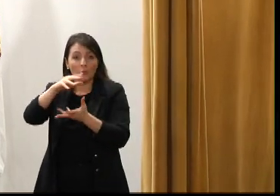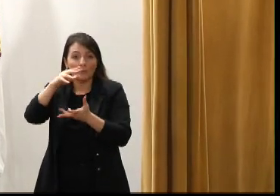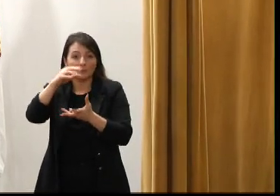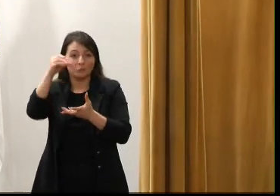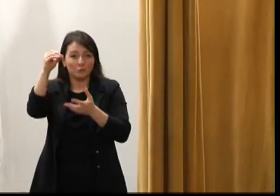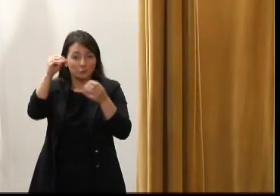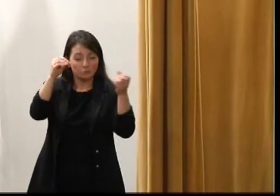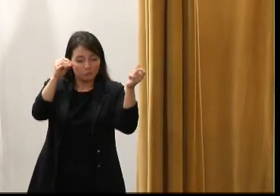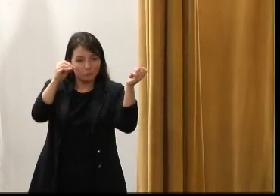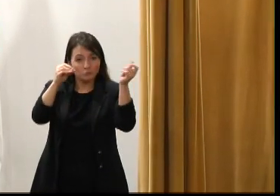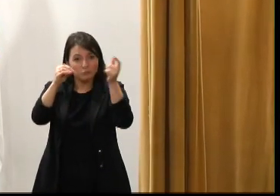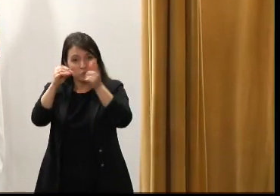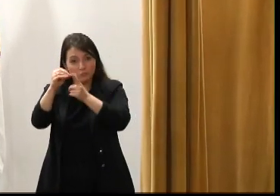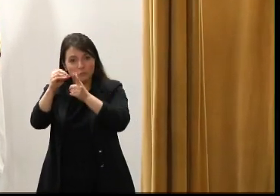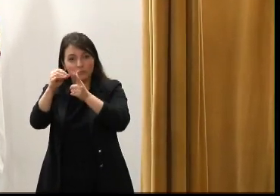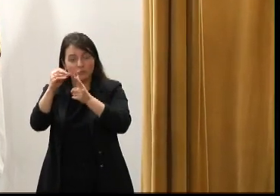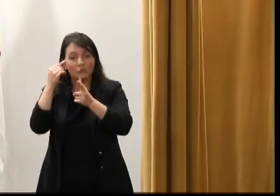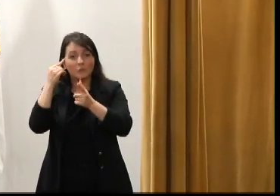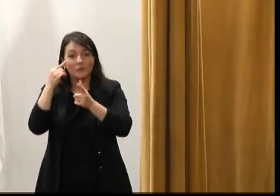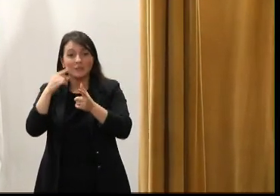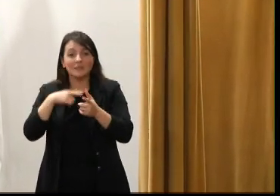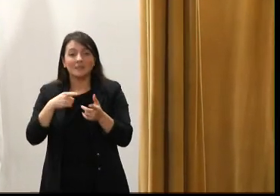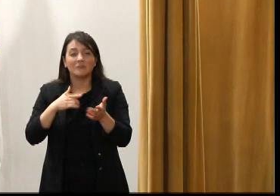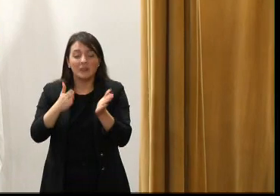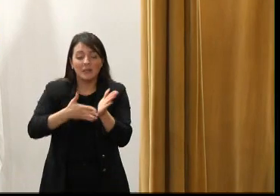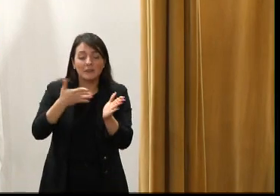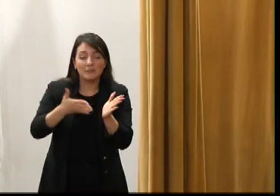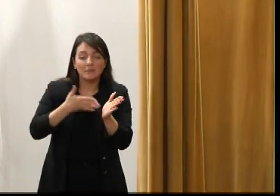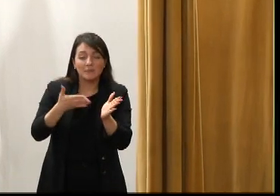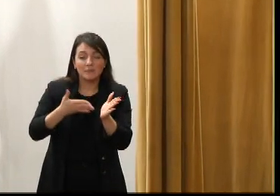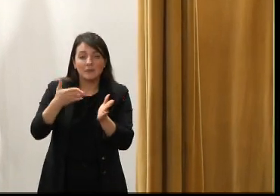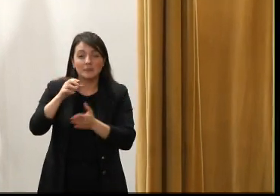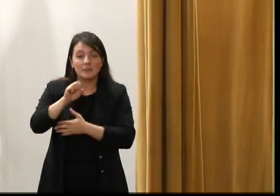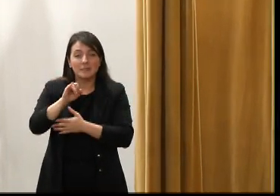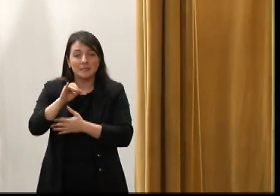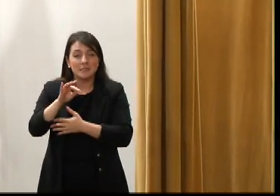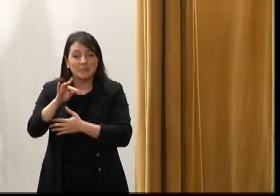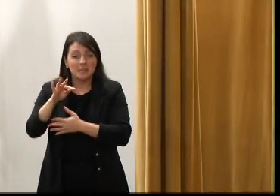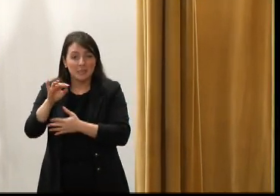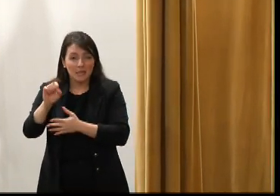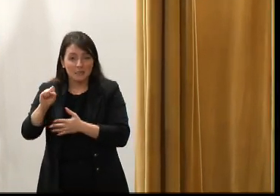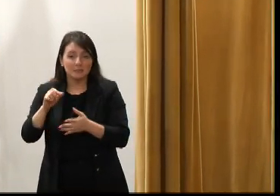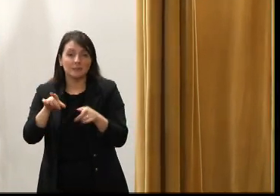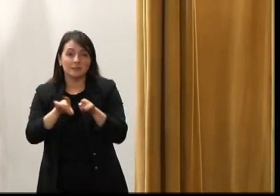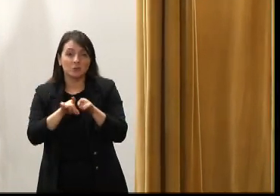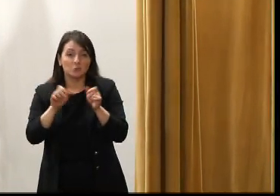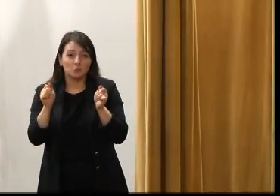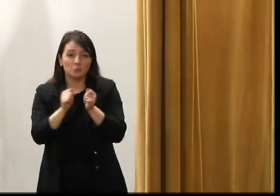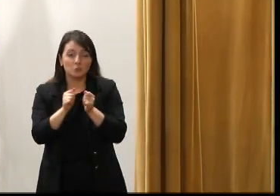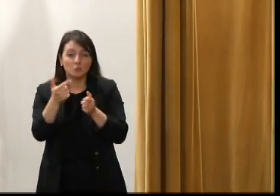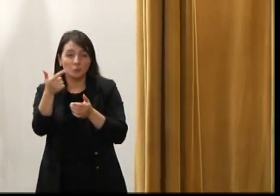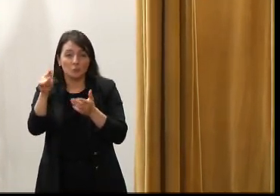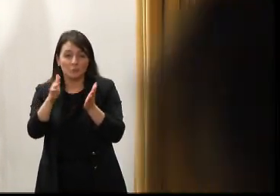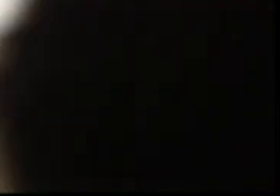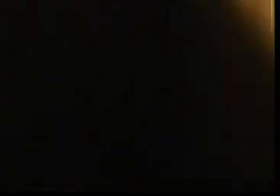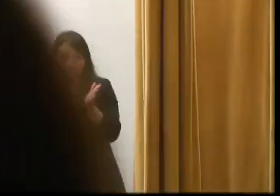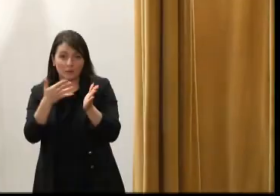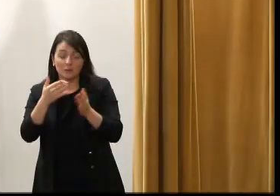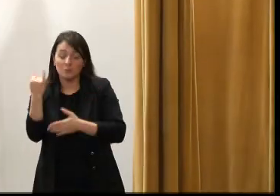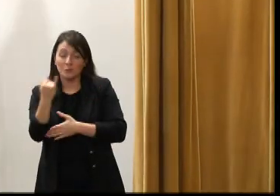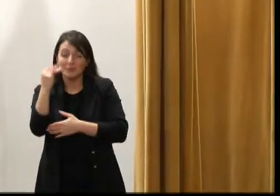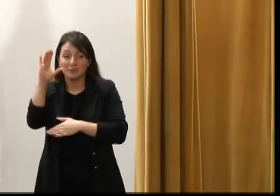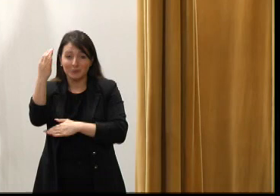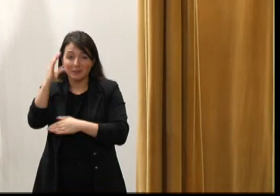de 75, na revista Science, junto com a revista Nature, uma das revistas mais importantes, do ponto de vista de ciência